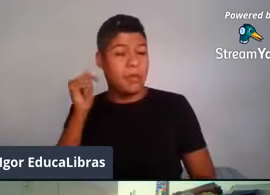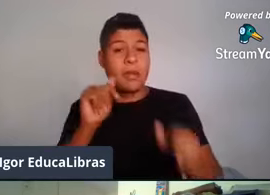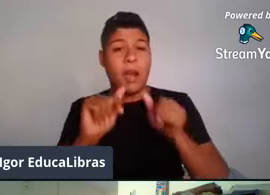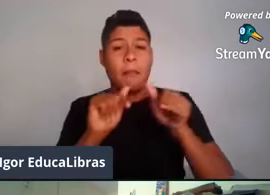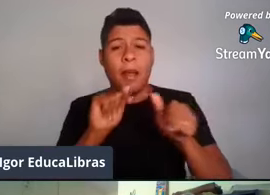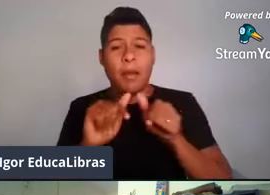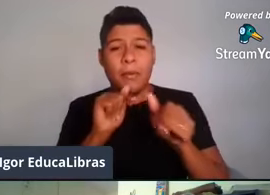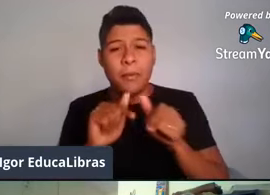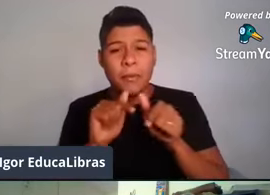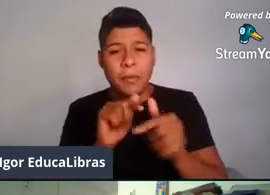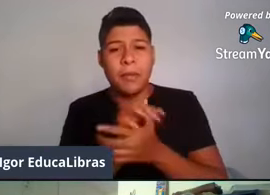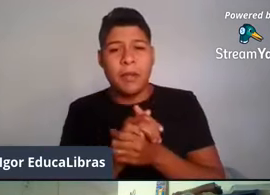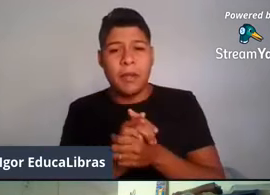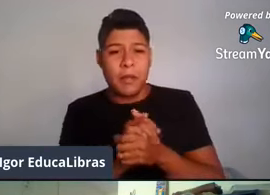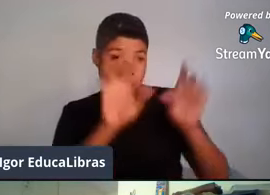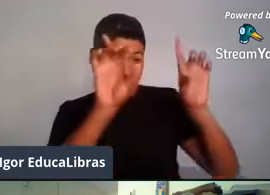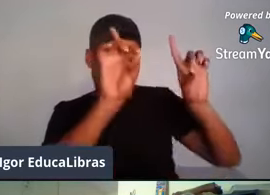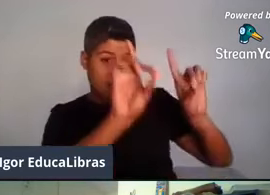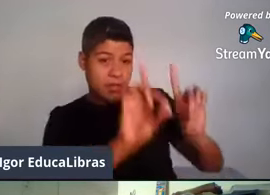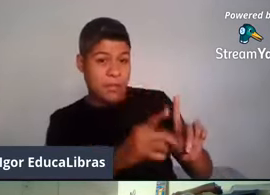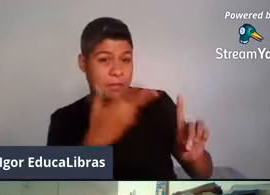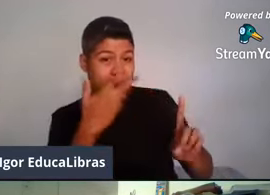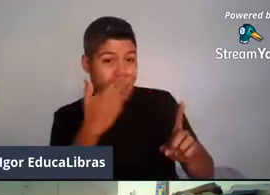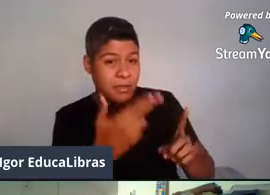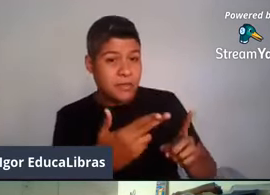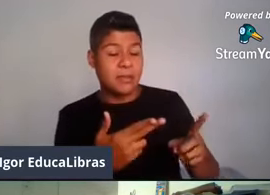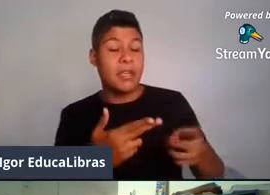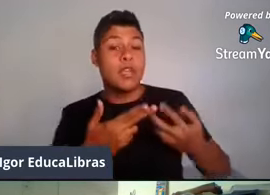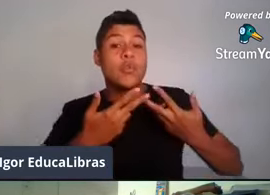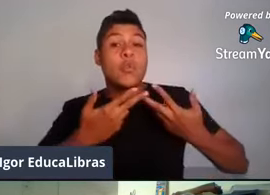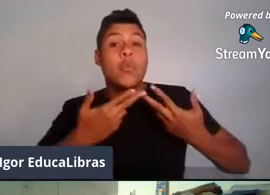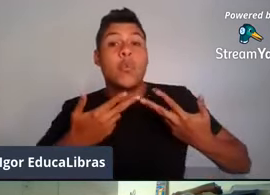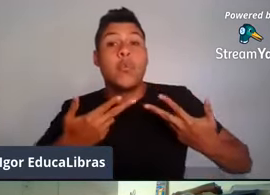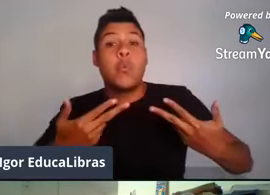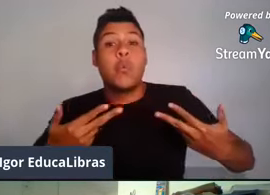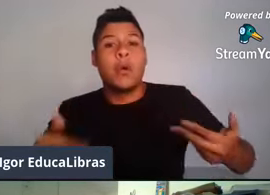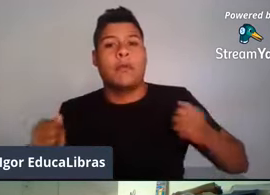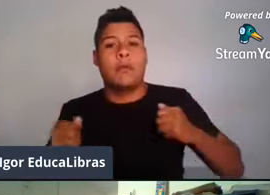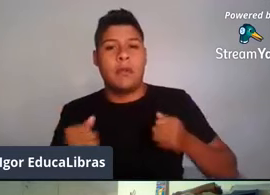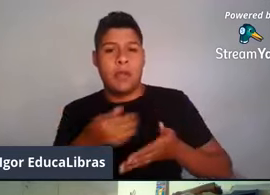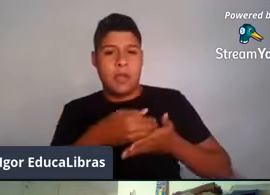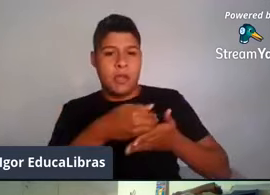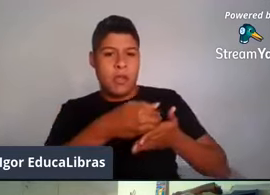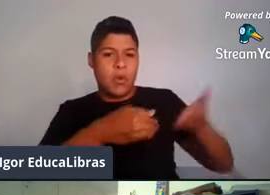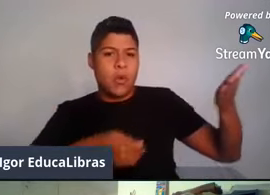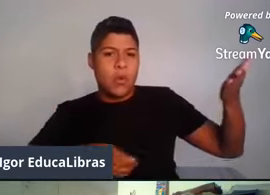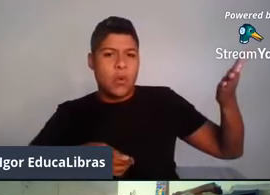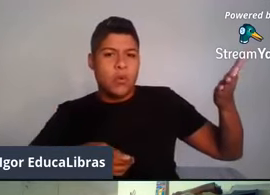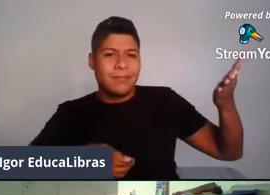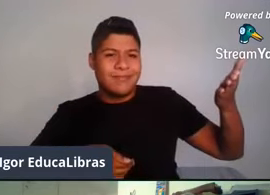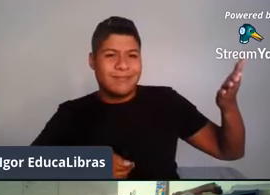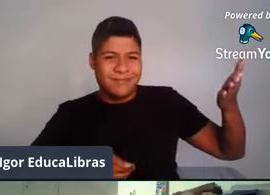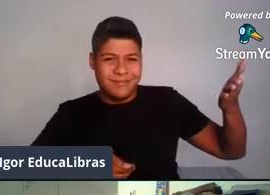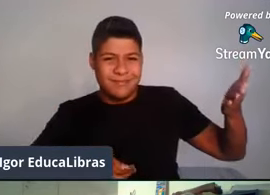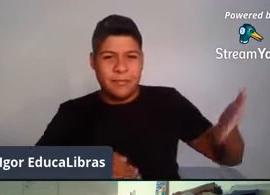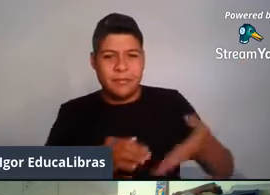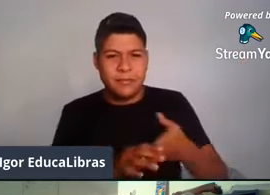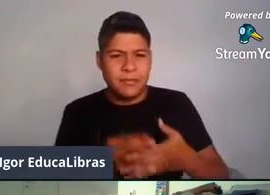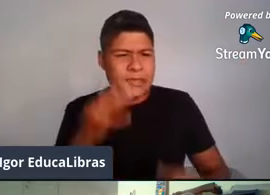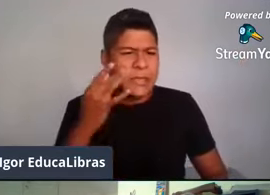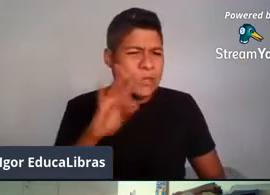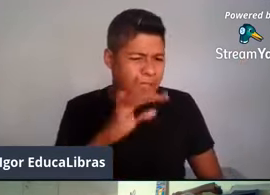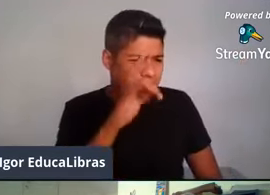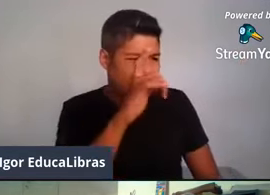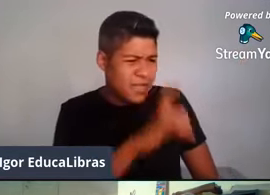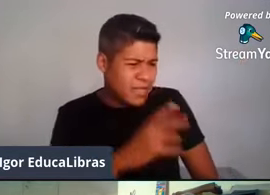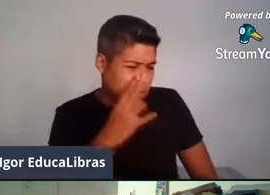a questão da deficiência acabou gerando uma novidade, que foi o tal do contrato de inação, né? Não sei se a Marinalva